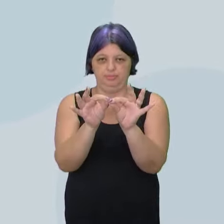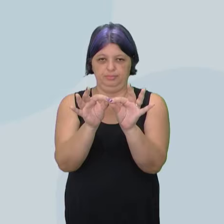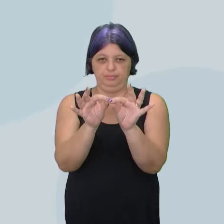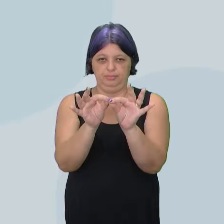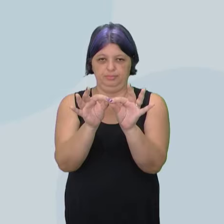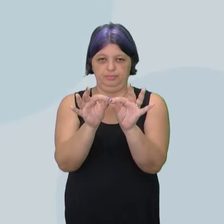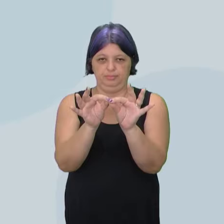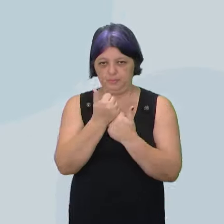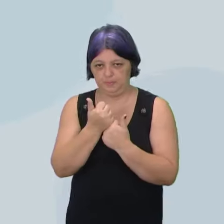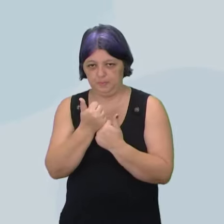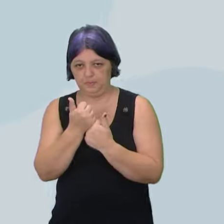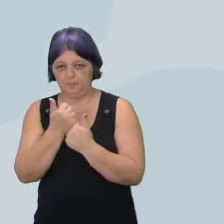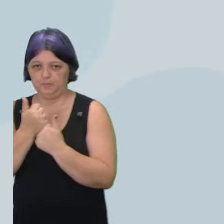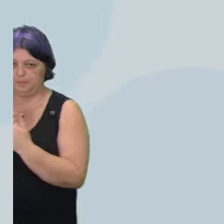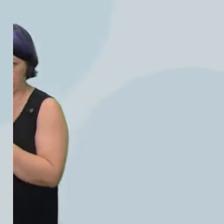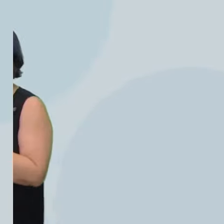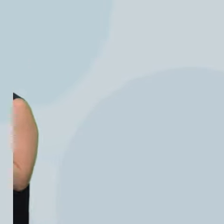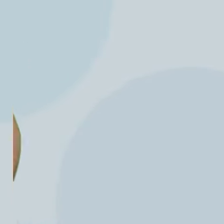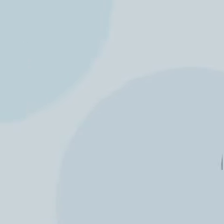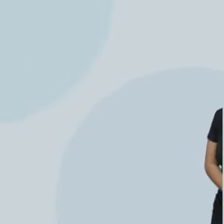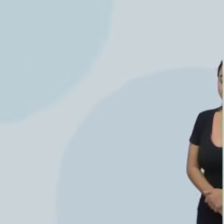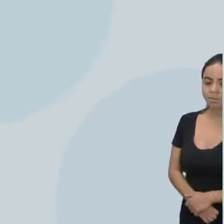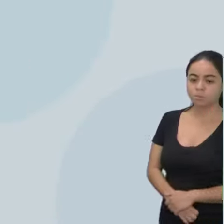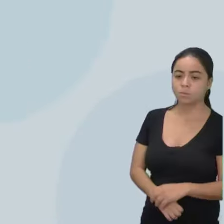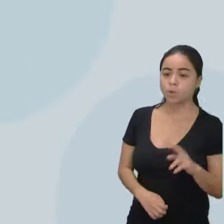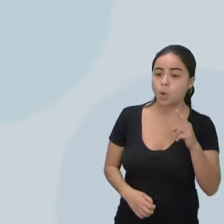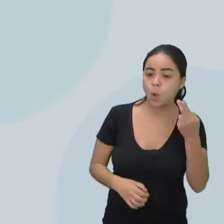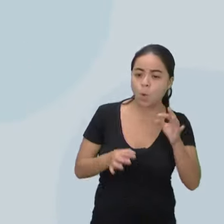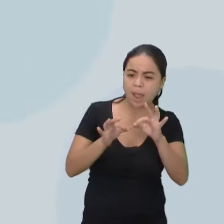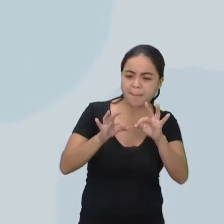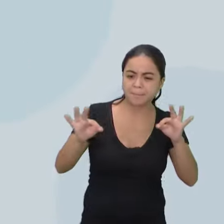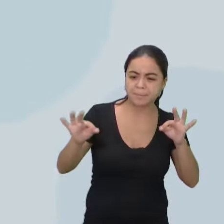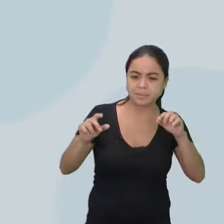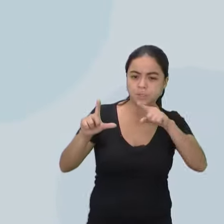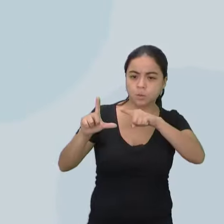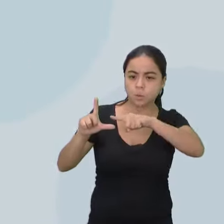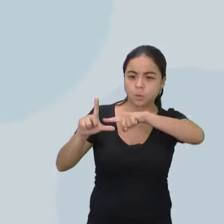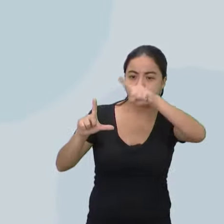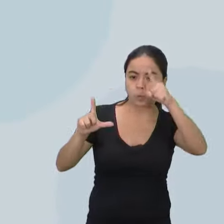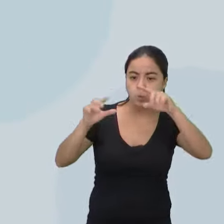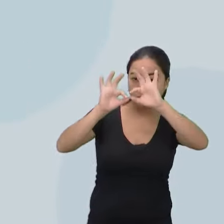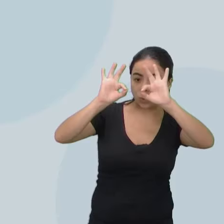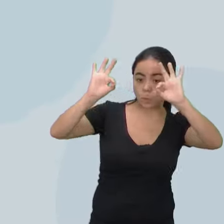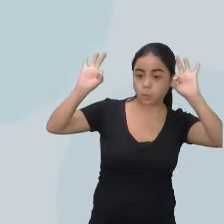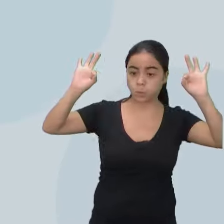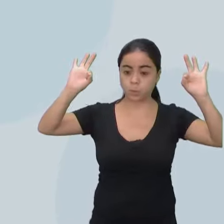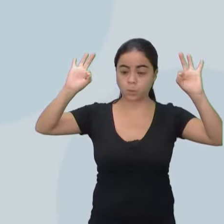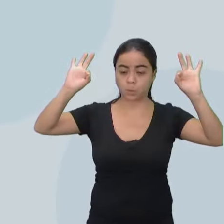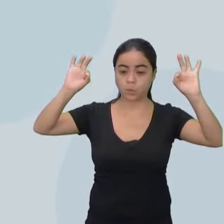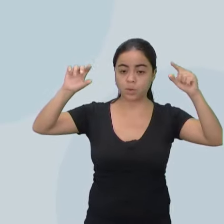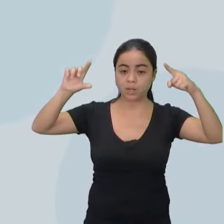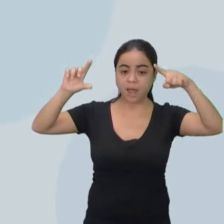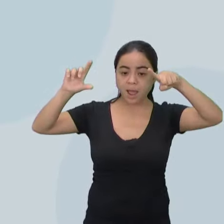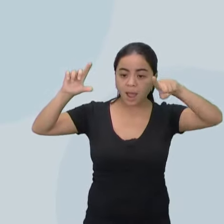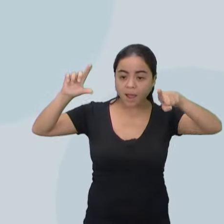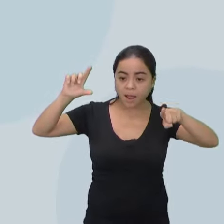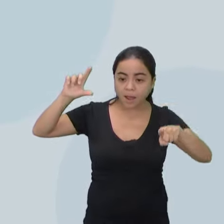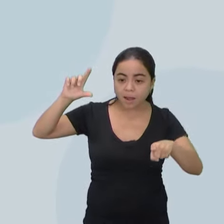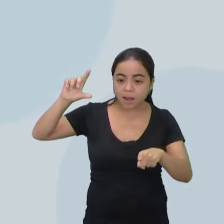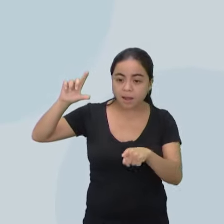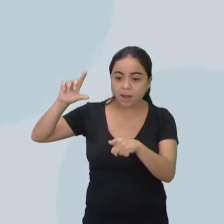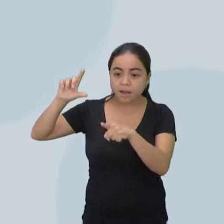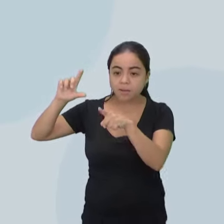vale completo é o tamanho da onda ou a medida entre duas cristas, tá certo? E a amplitude é a